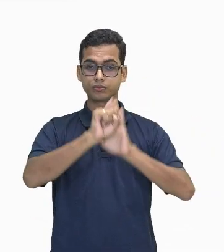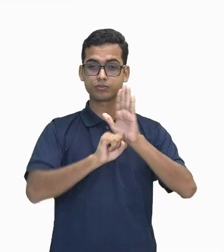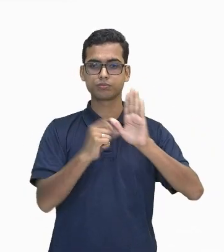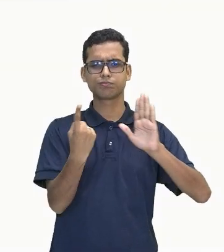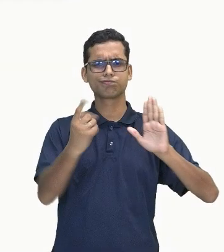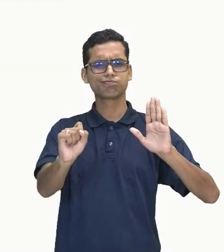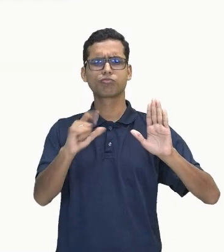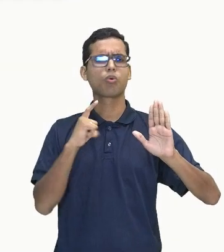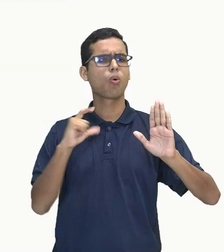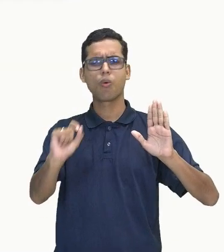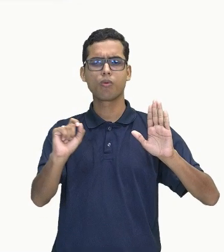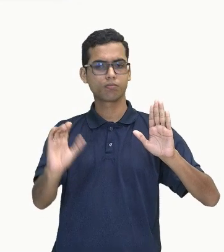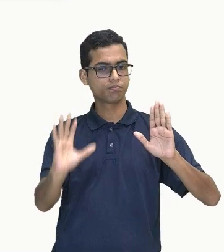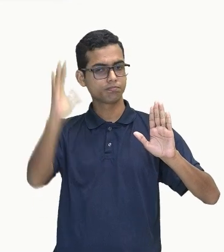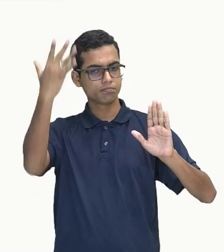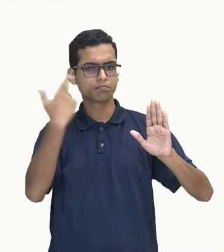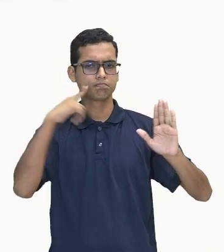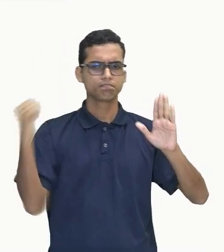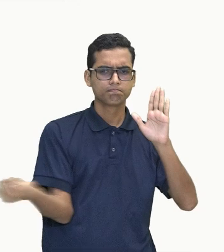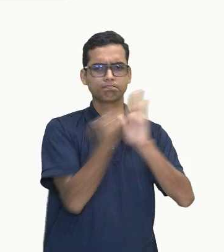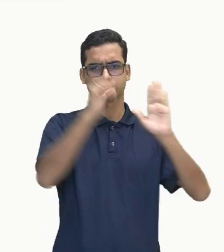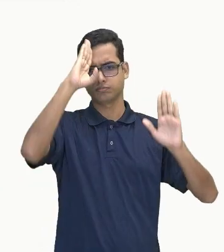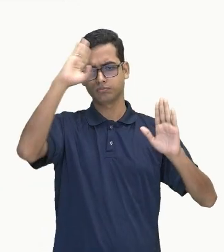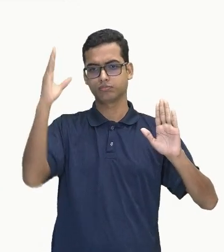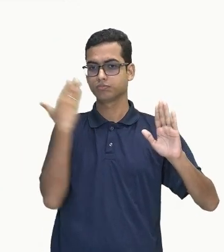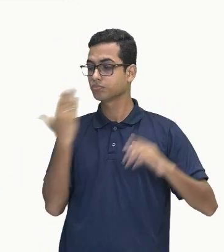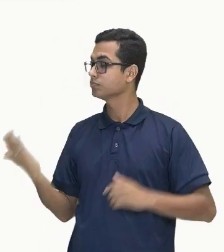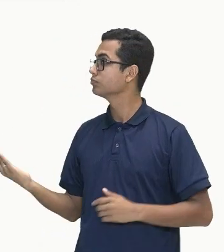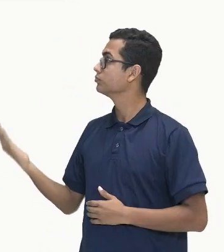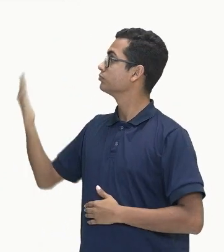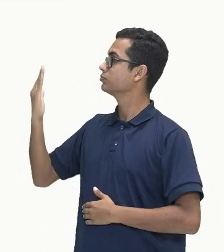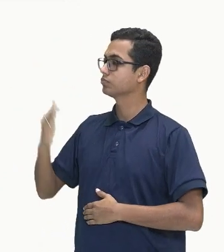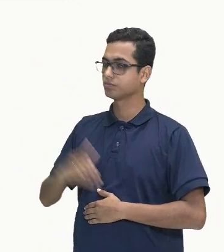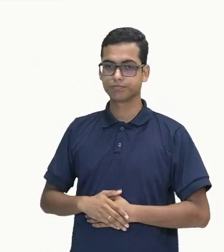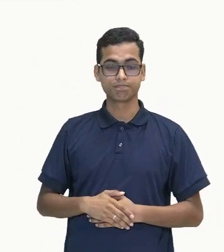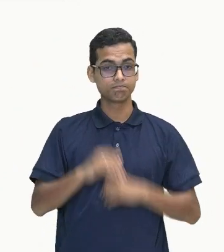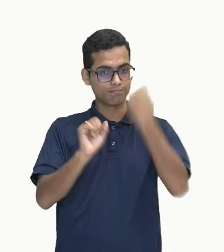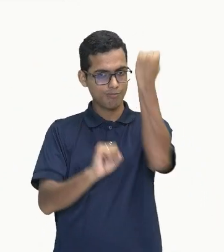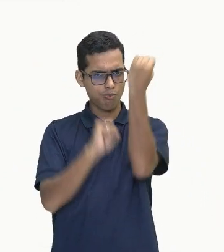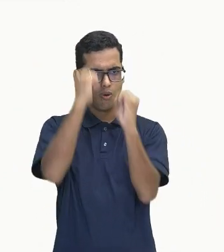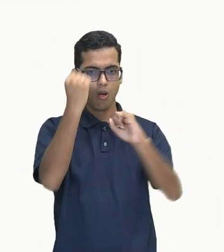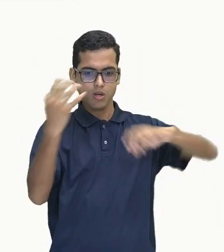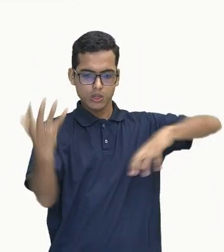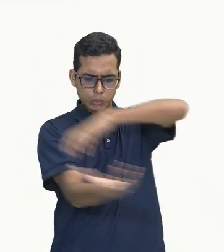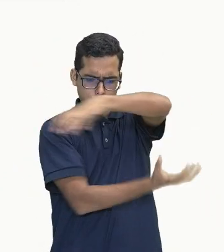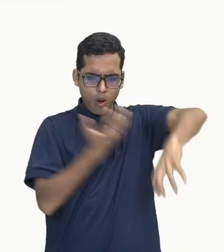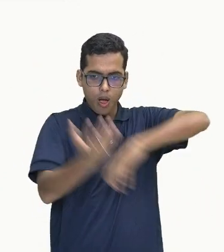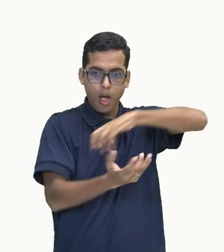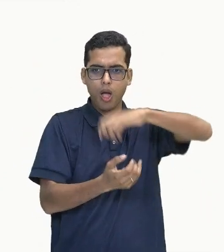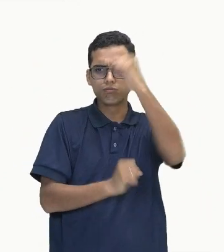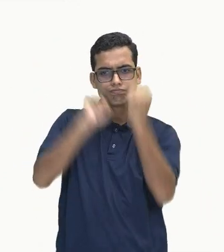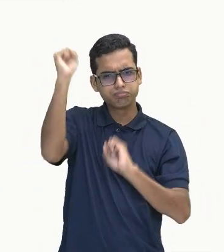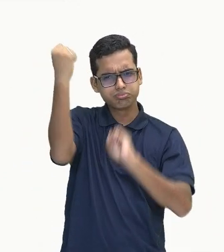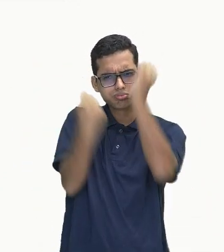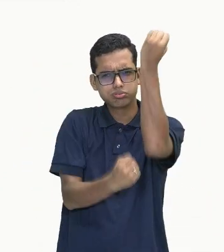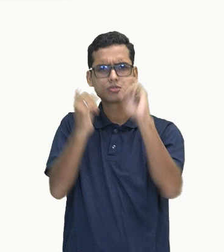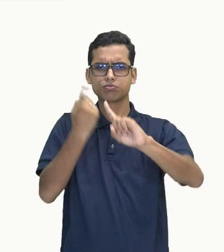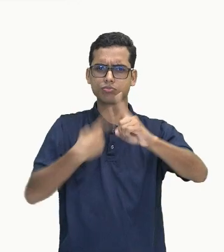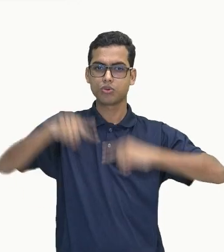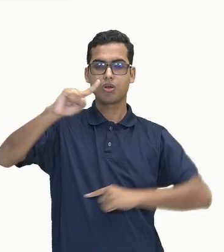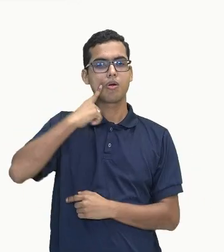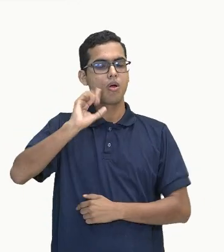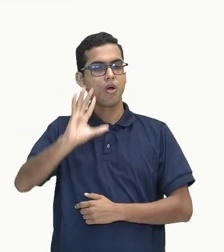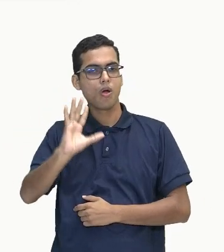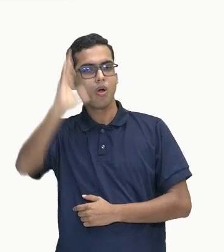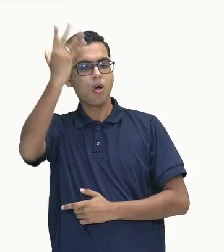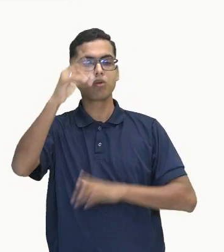tem aí de marco, né, durante esse período? A Revolução Industrial, gente. Aqui, em meados do século